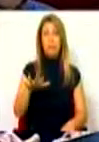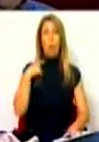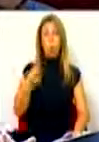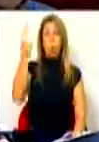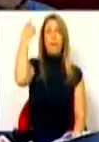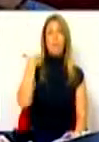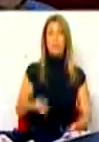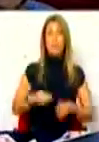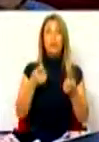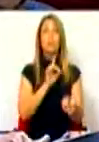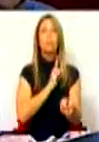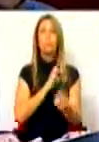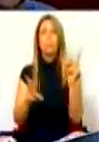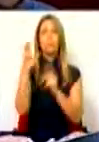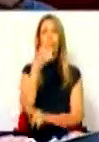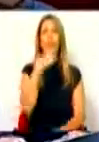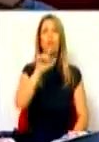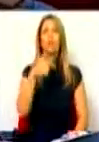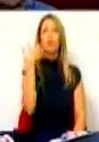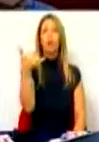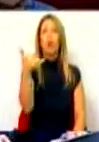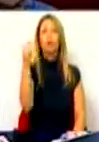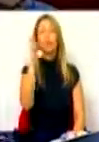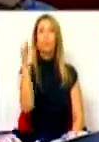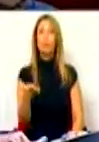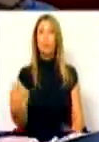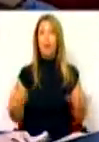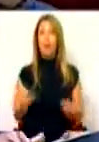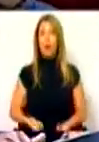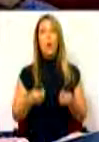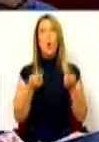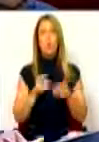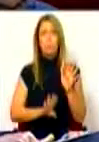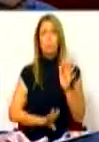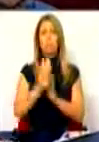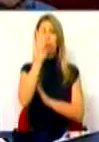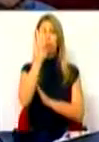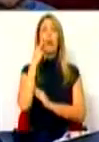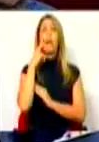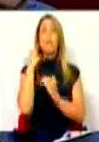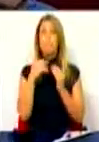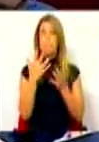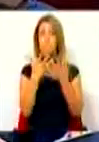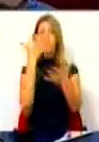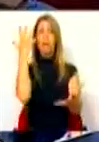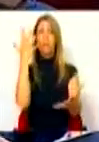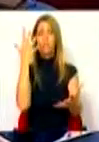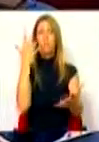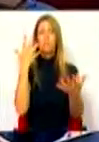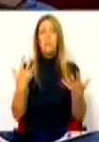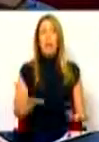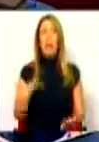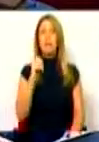ter crescido 9,2%. É o crescimento do investimento privado mais significativo deste